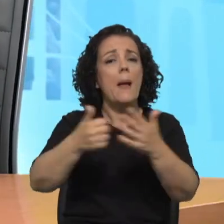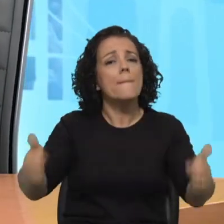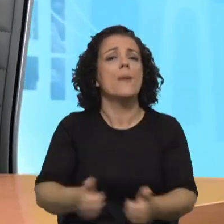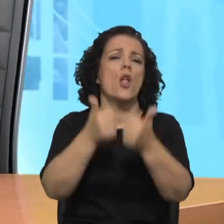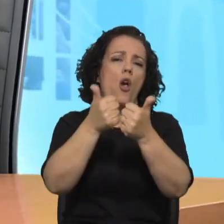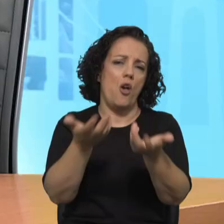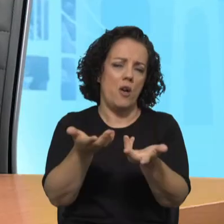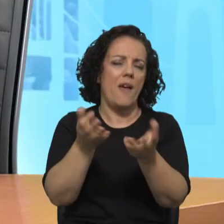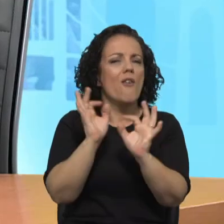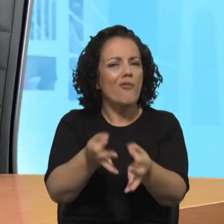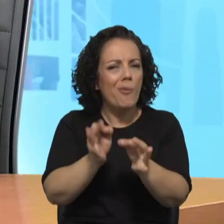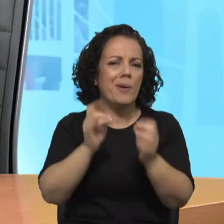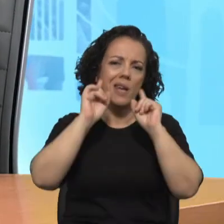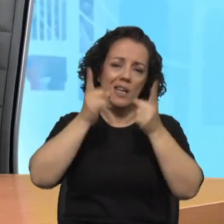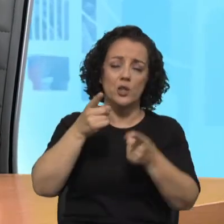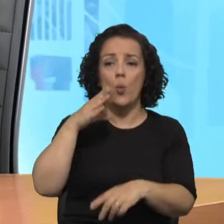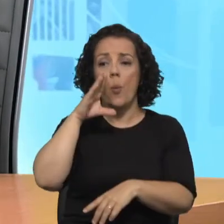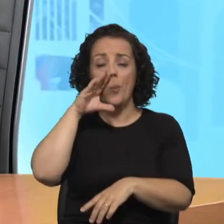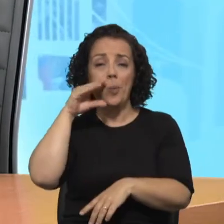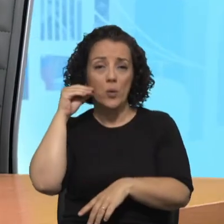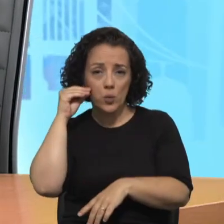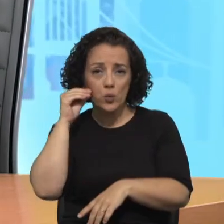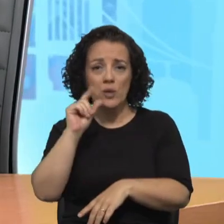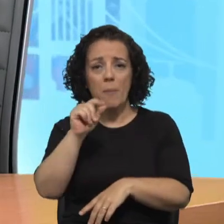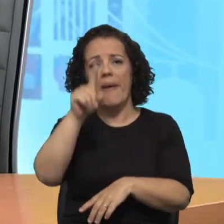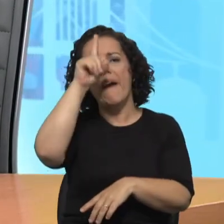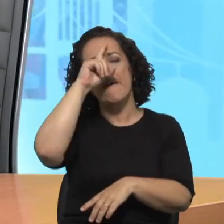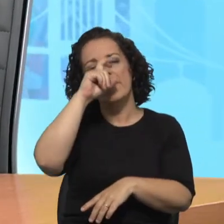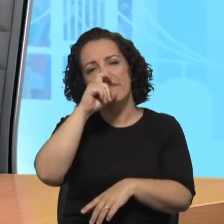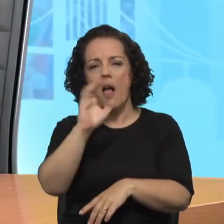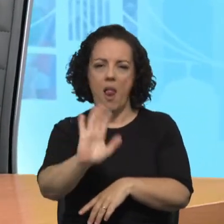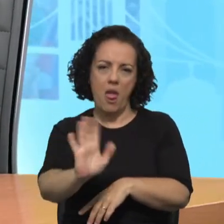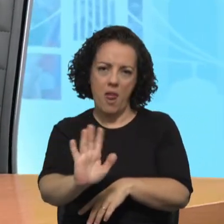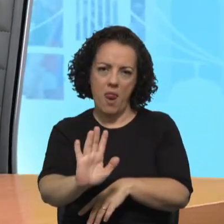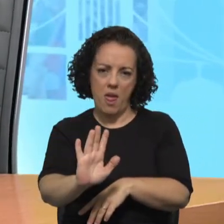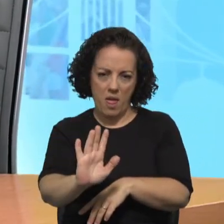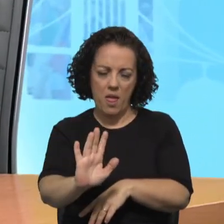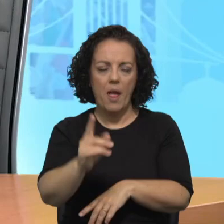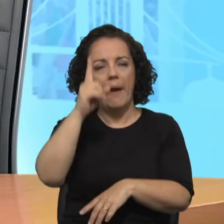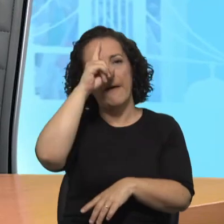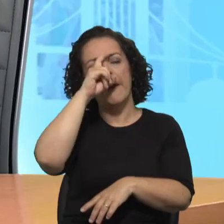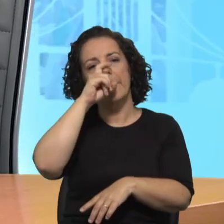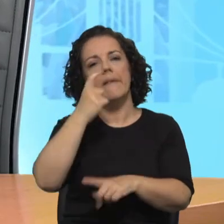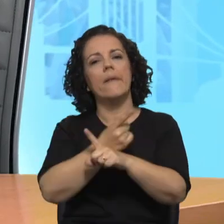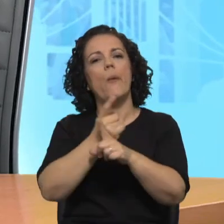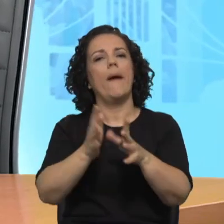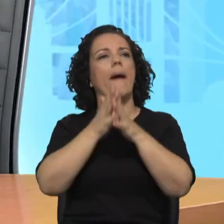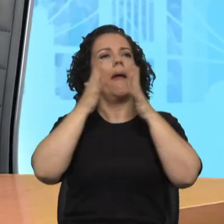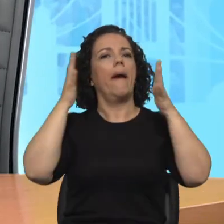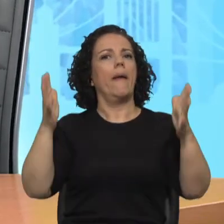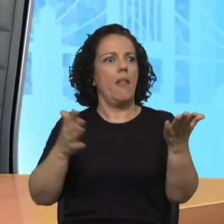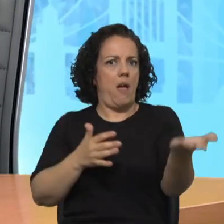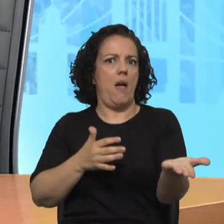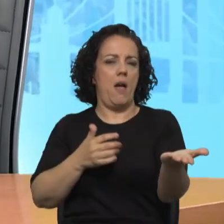arriscar também os adultos se desinstalarem em função de uma proposta grandiosa, porque naquilo